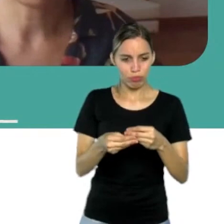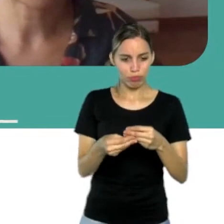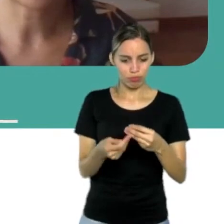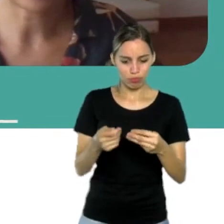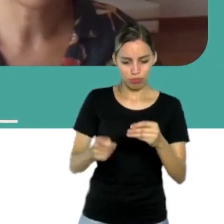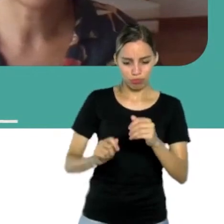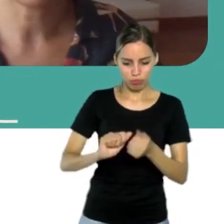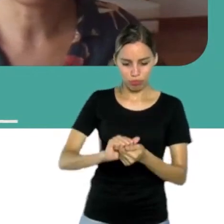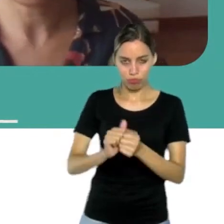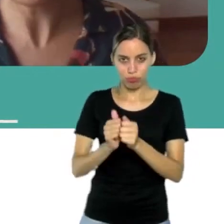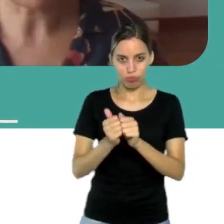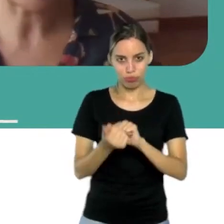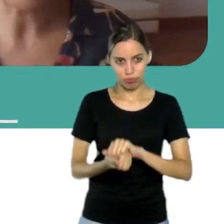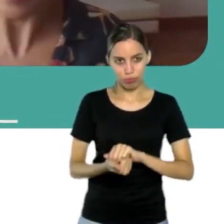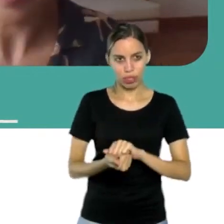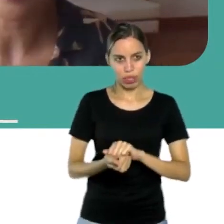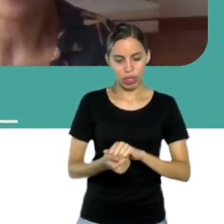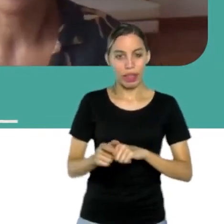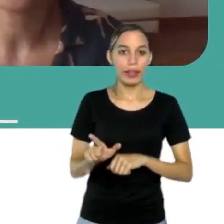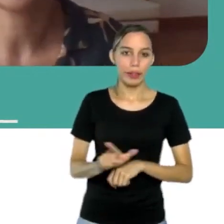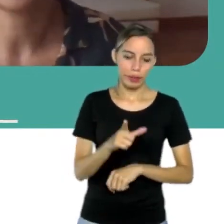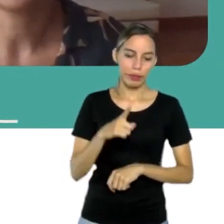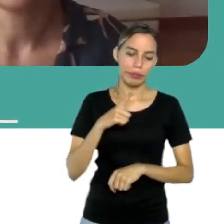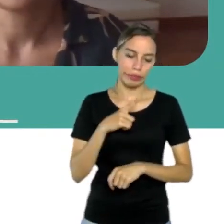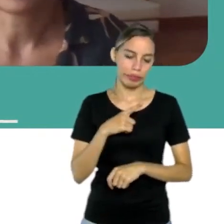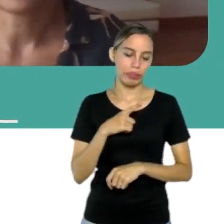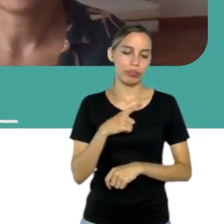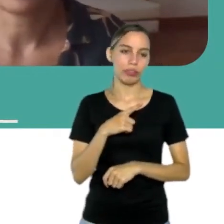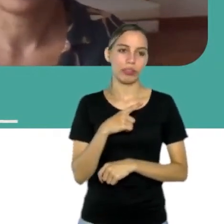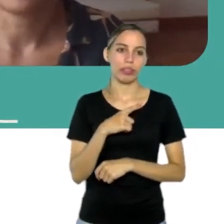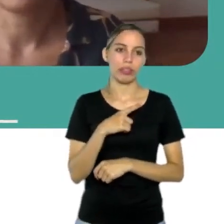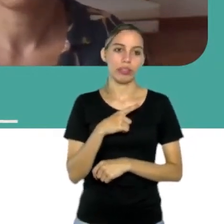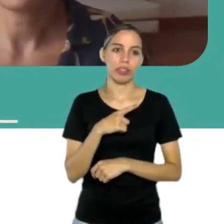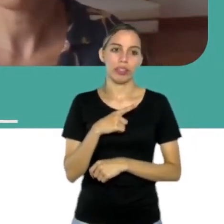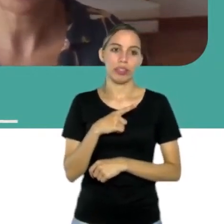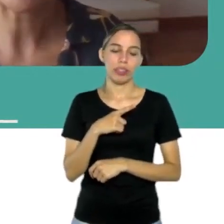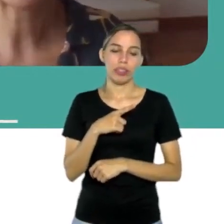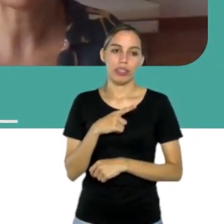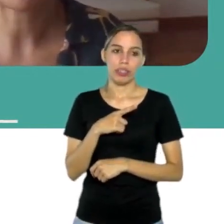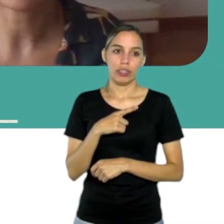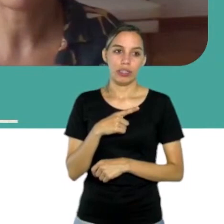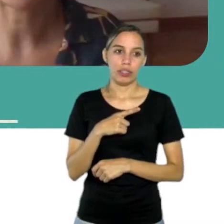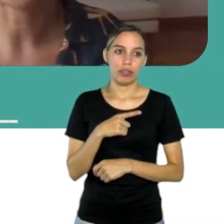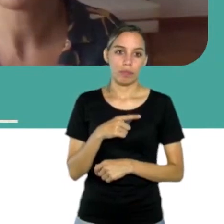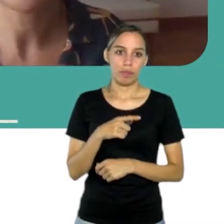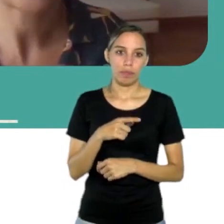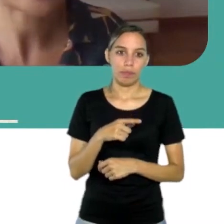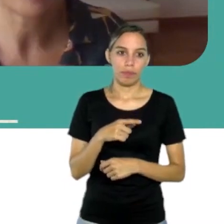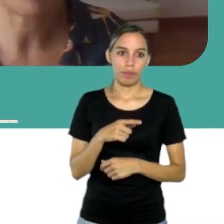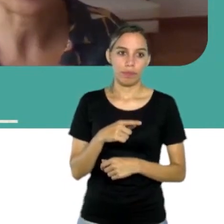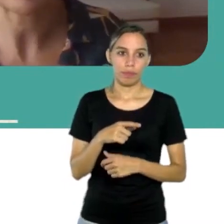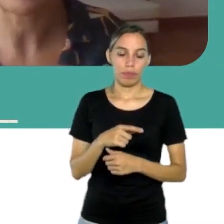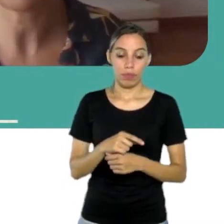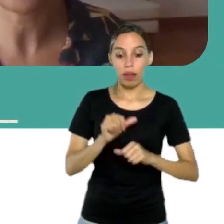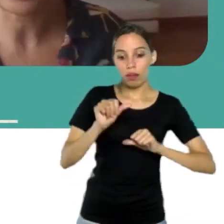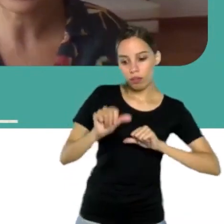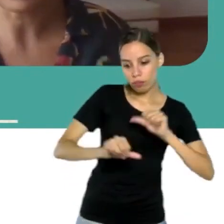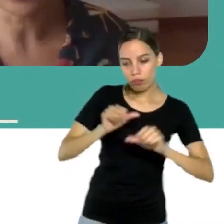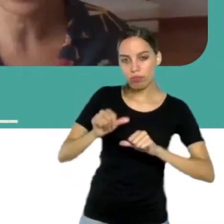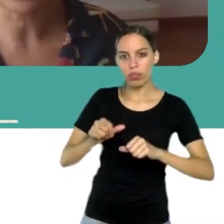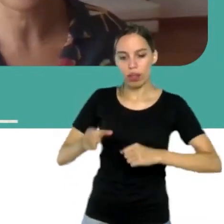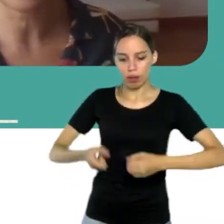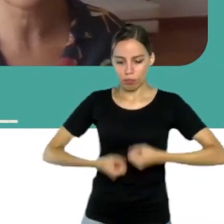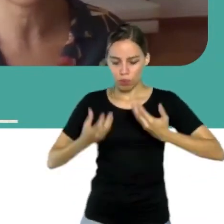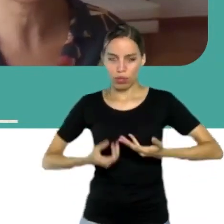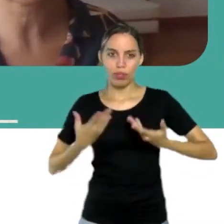E depois, é claro que tem um outro processo, assim, acho que a prosa também, né? Imagino, assim, não escrevo prosa, mas a poesia